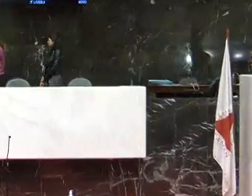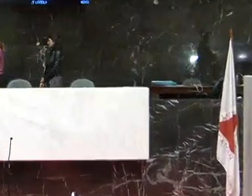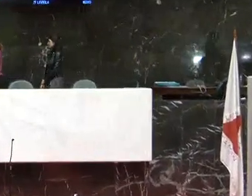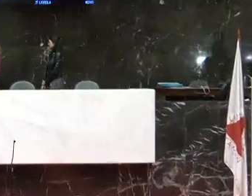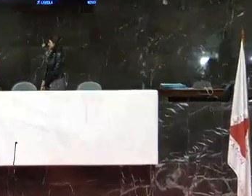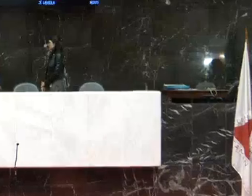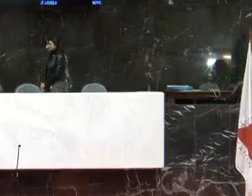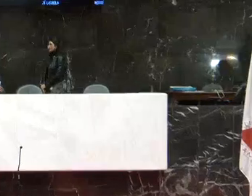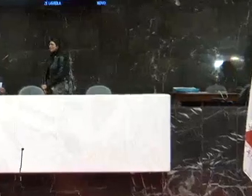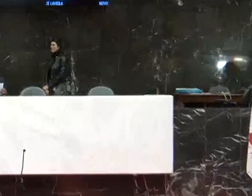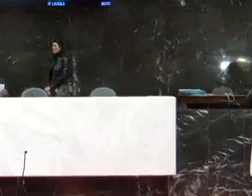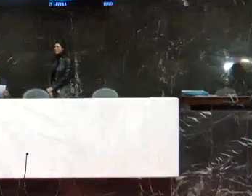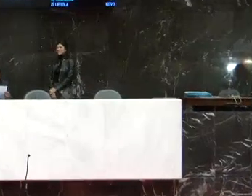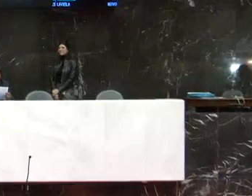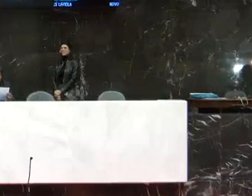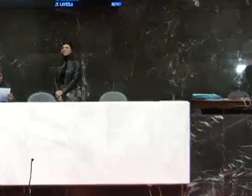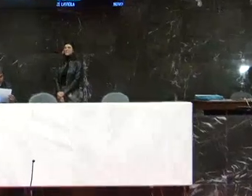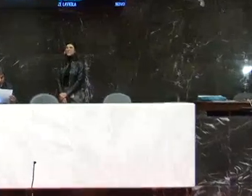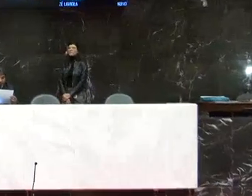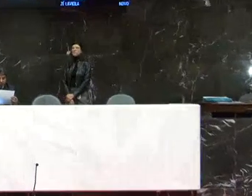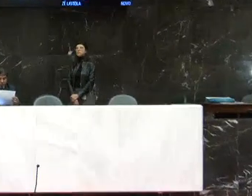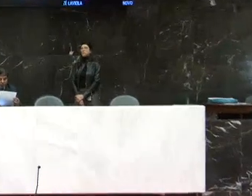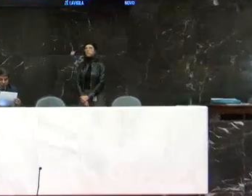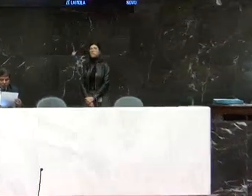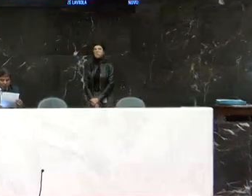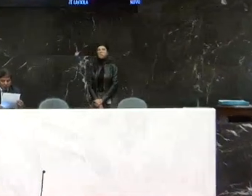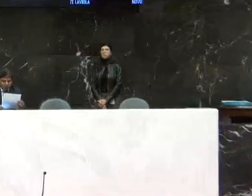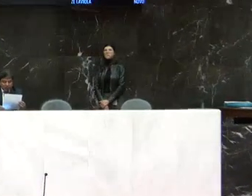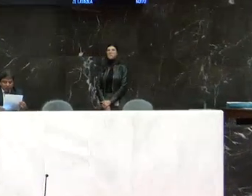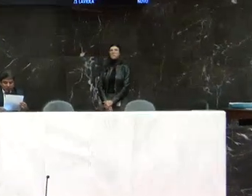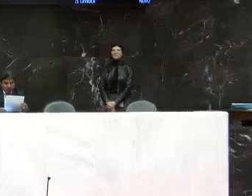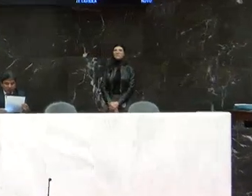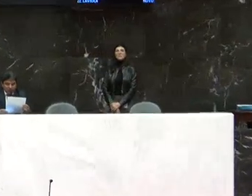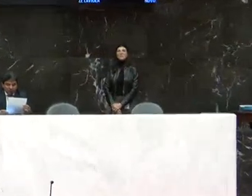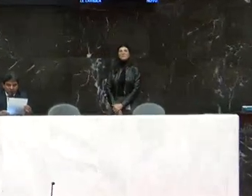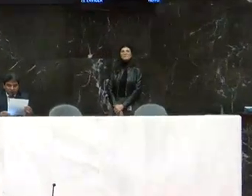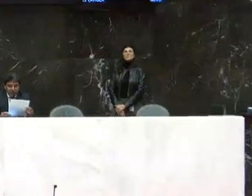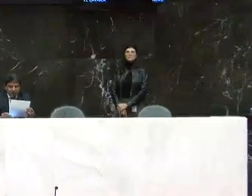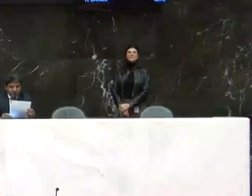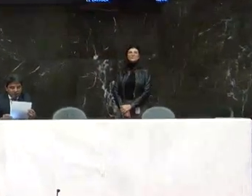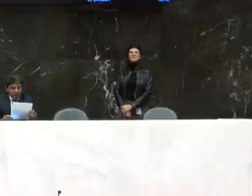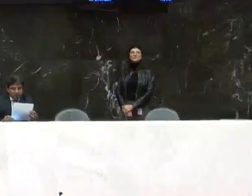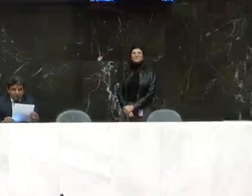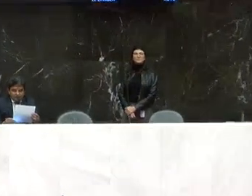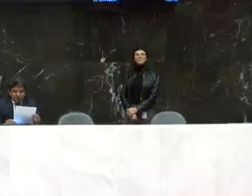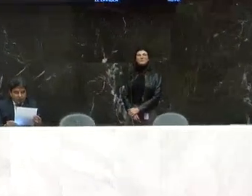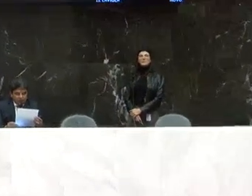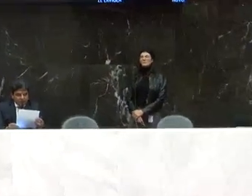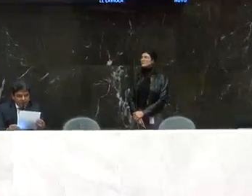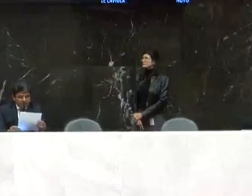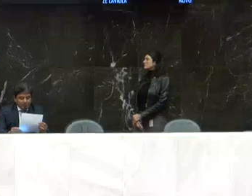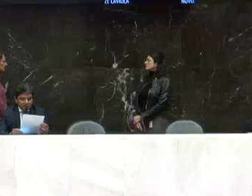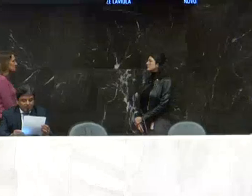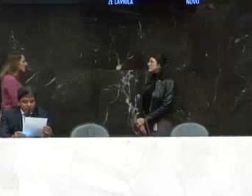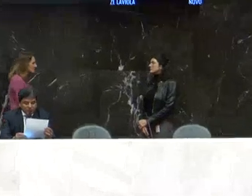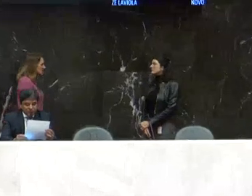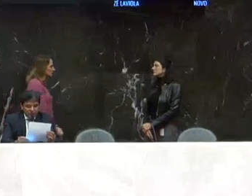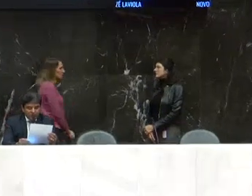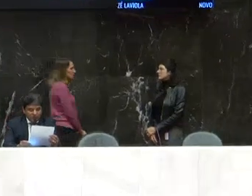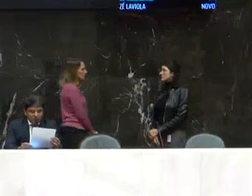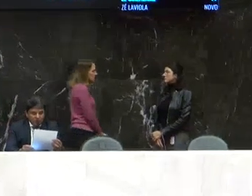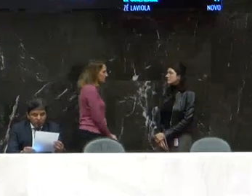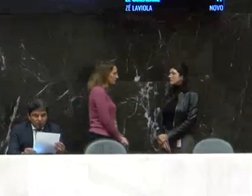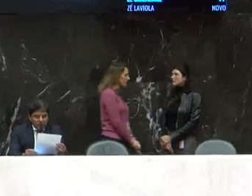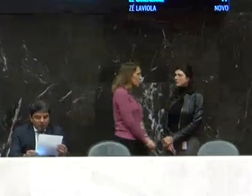requerimentos com pedidos de informações a autoridades estaduais sobre temas de interesse da população em áreas como segurança